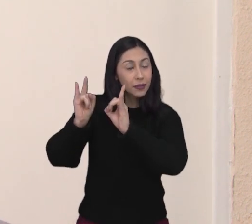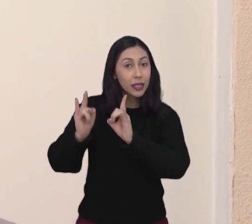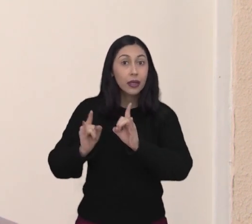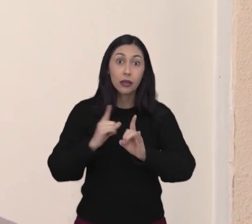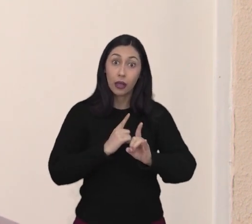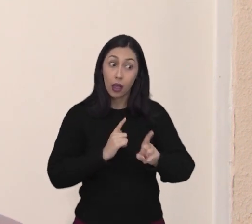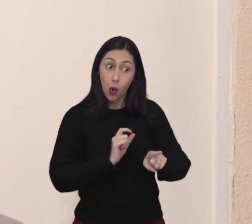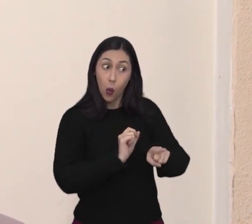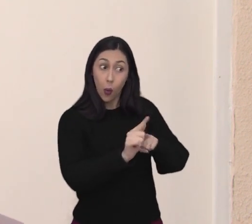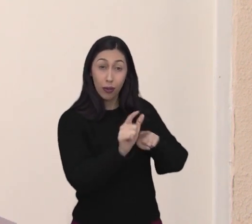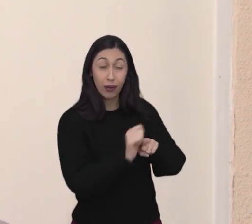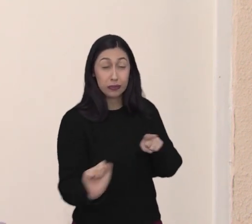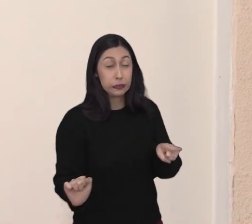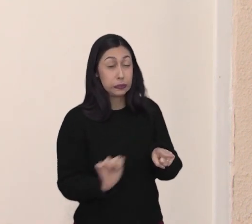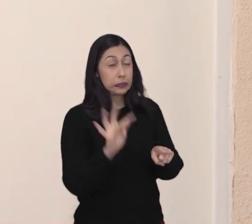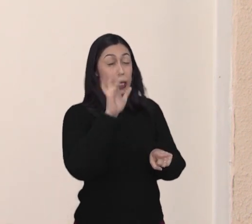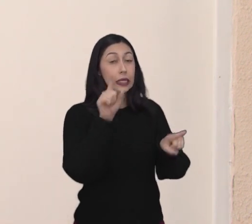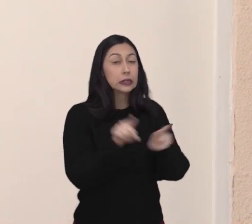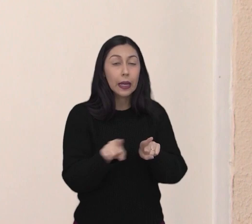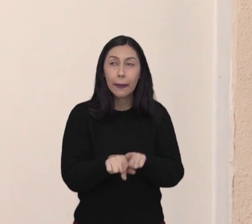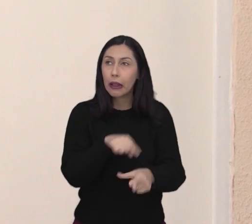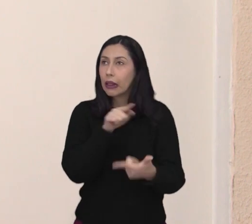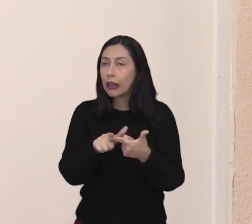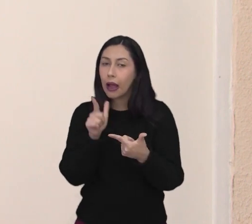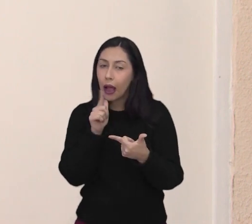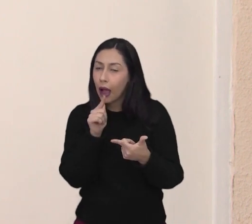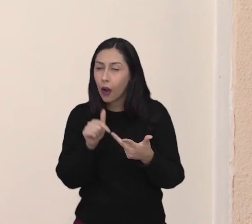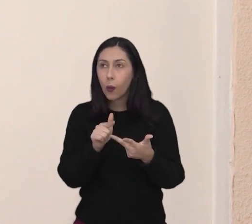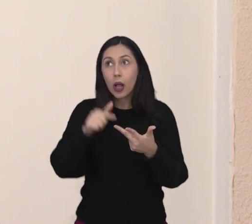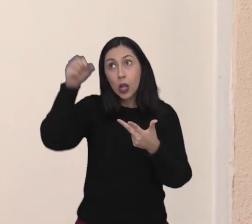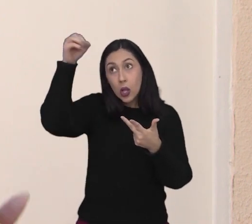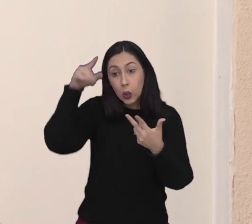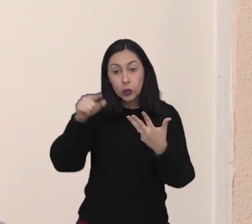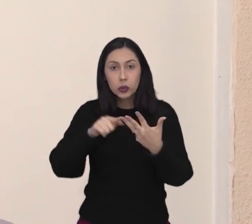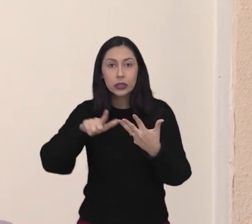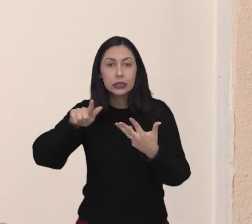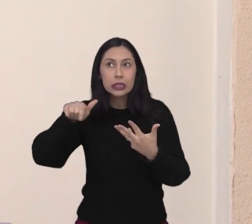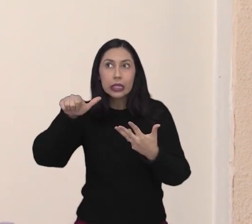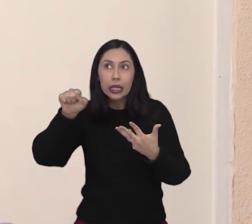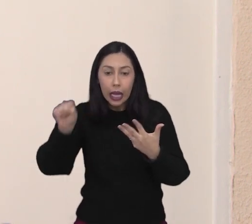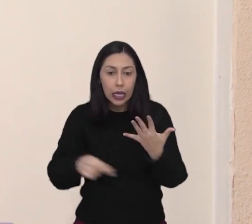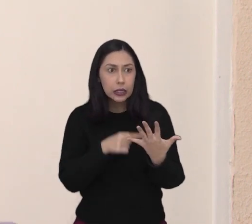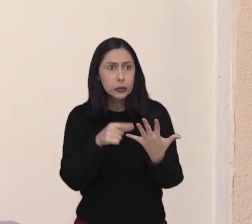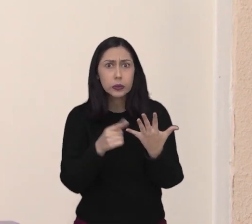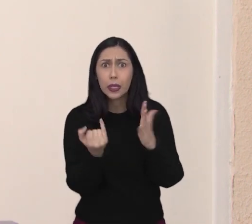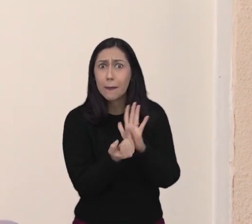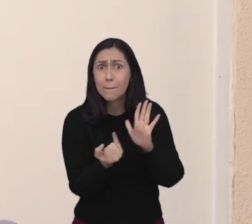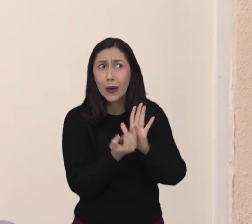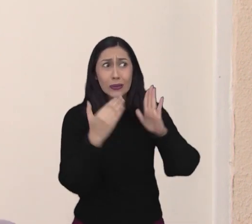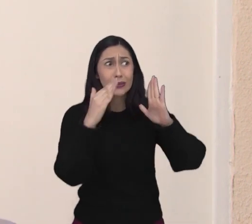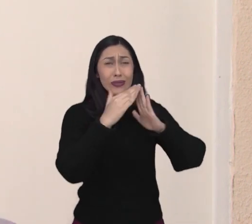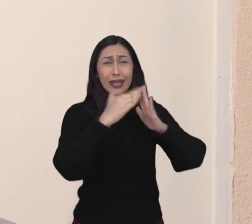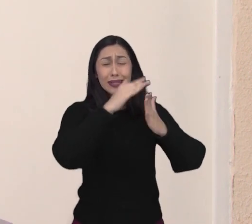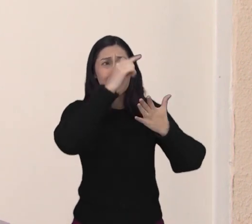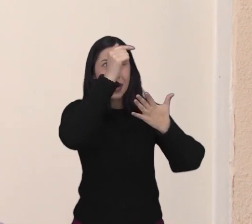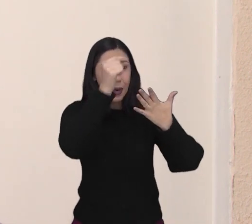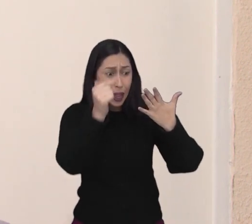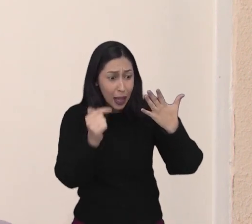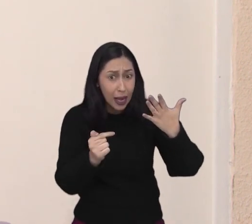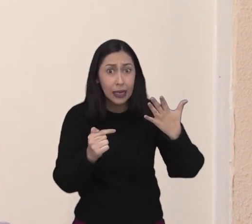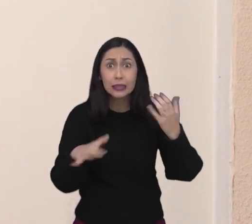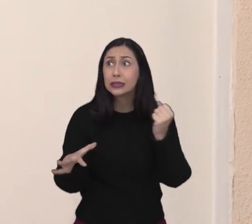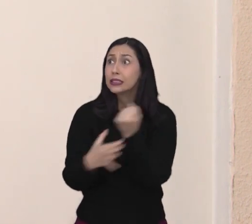numa casa, além dos aluguéis, né, altíssimos, tem a questão de água, luz, gás, né,